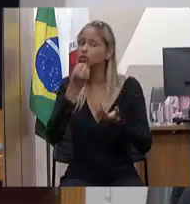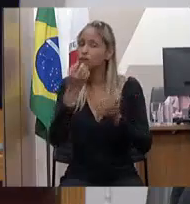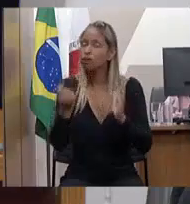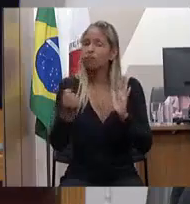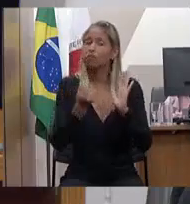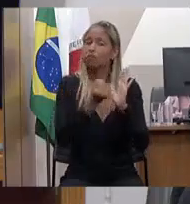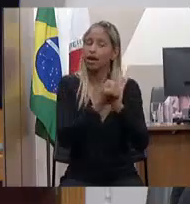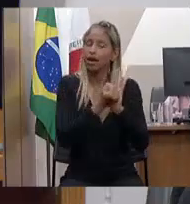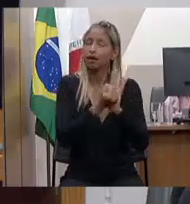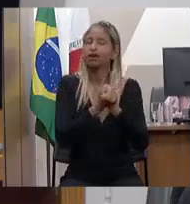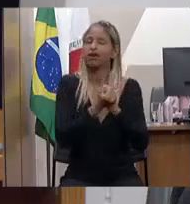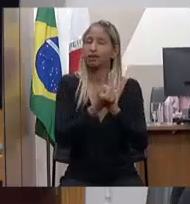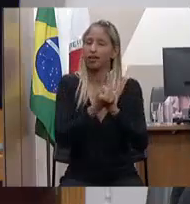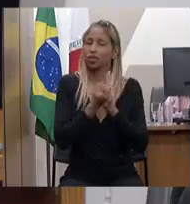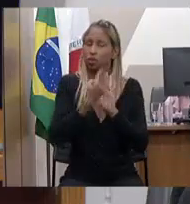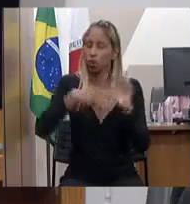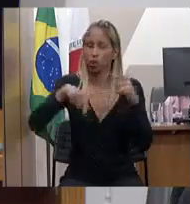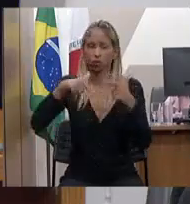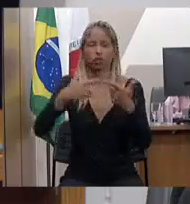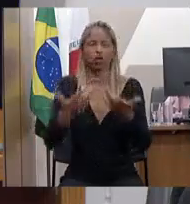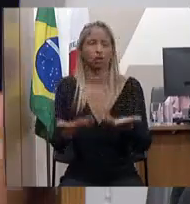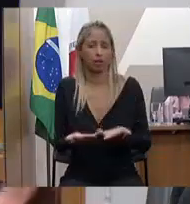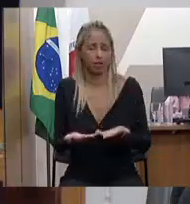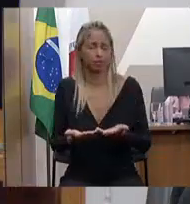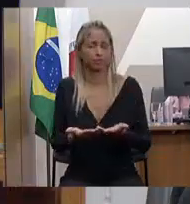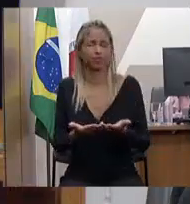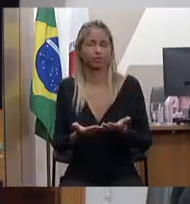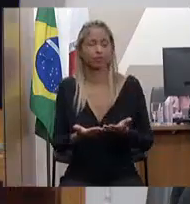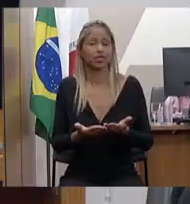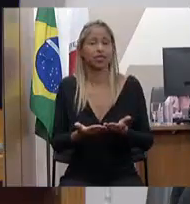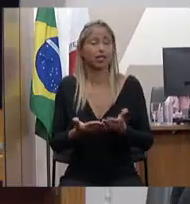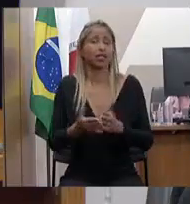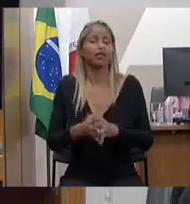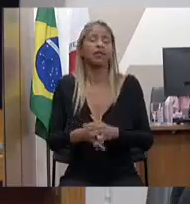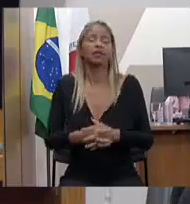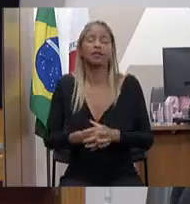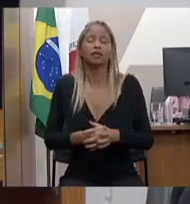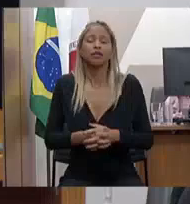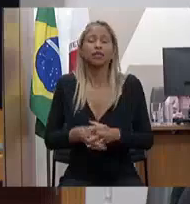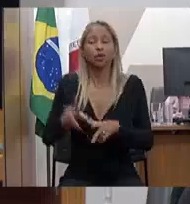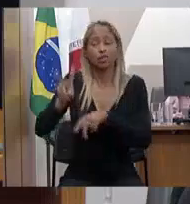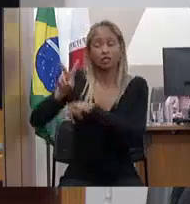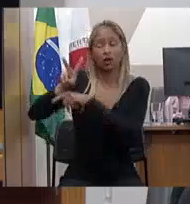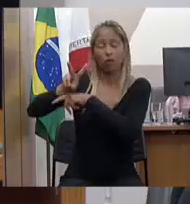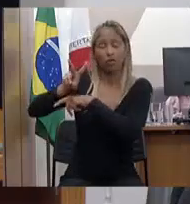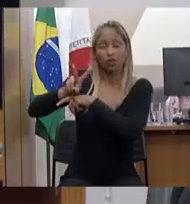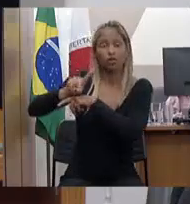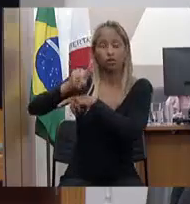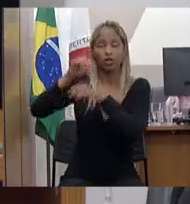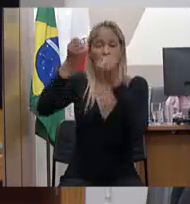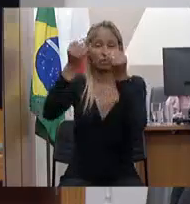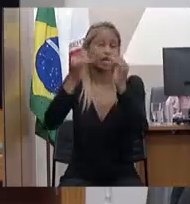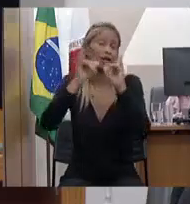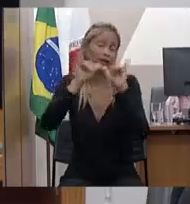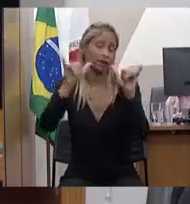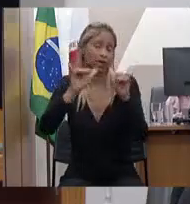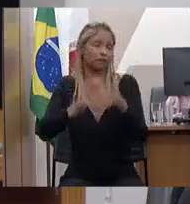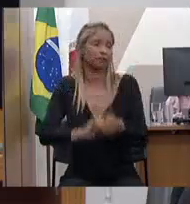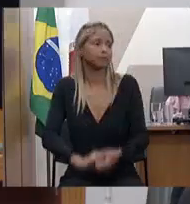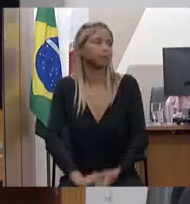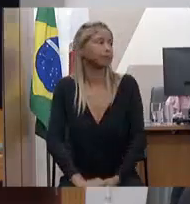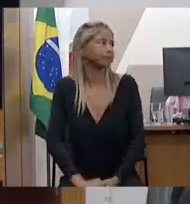do ponto de vista do nosso trabalho então esse esse é um pouco do Observatório que eu queria falar